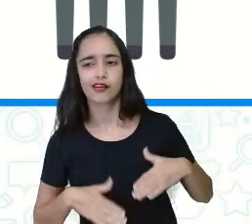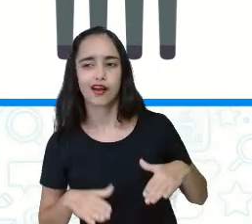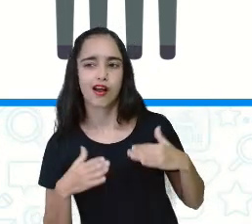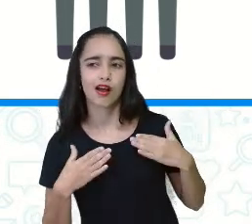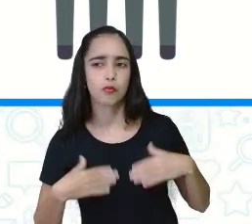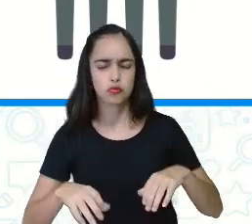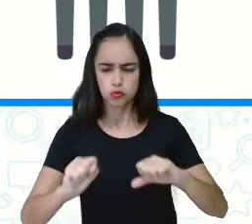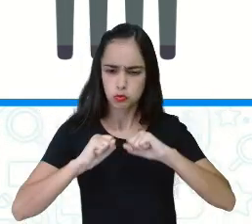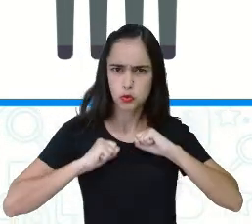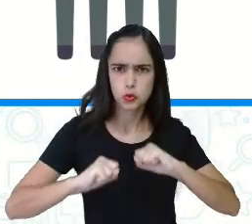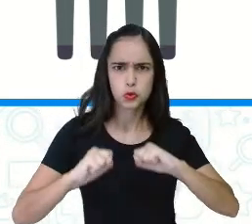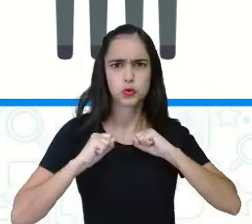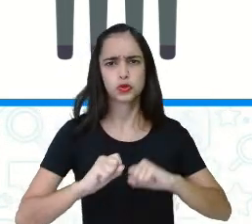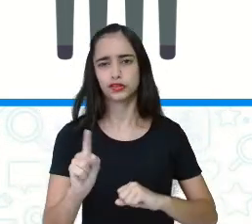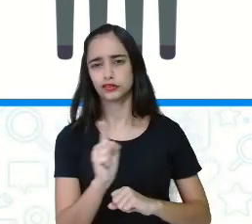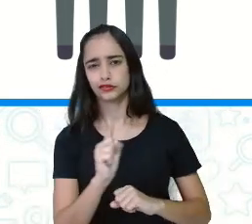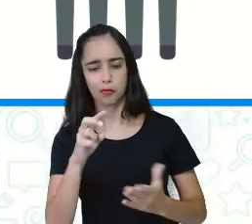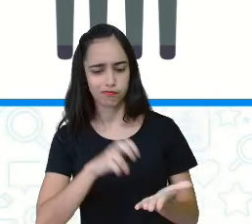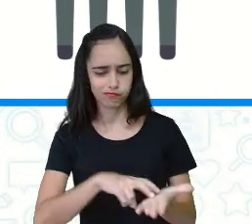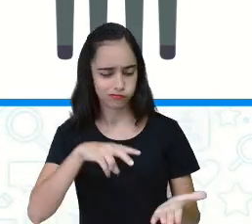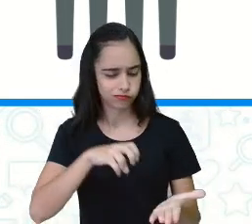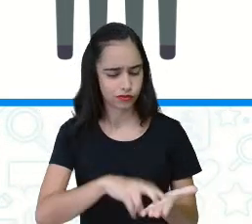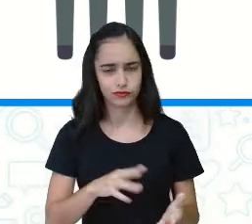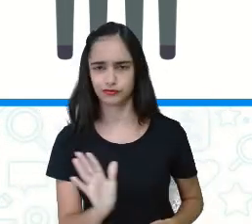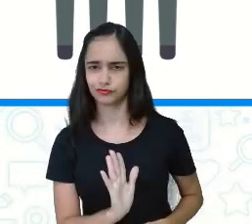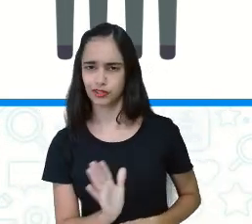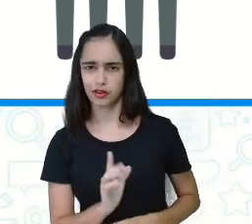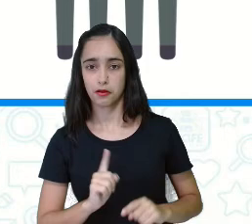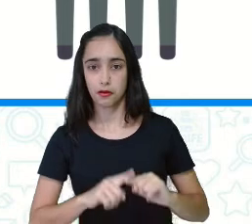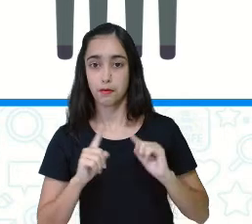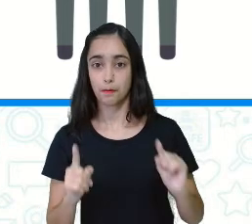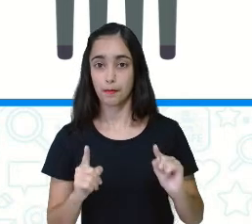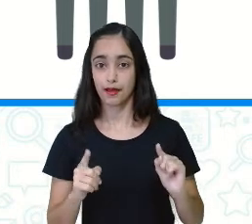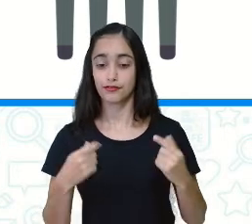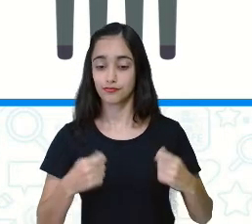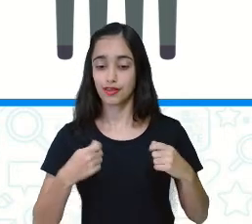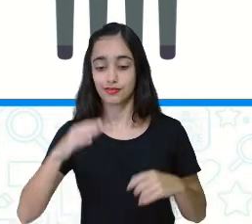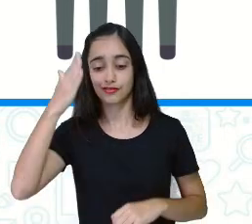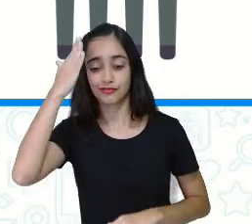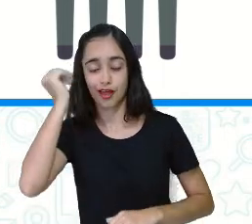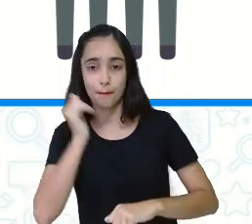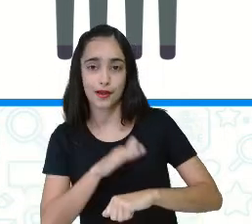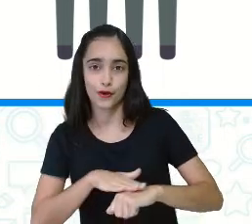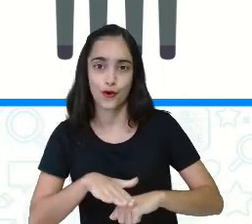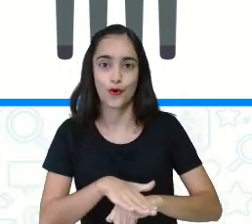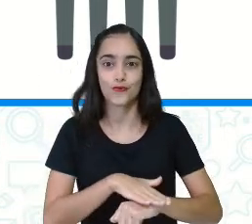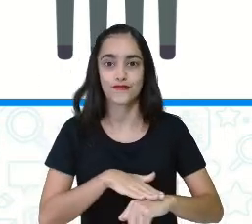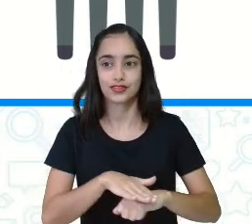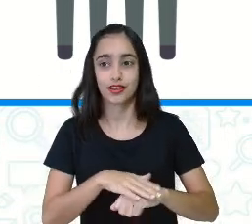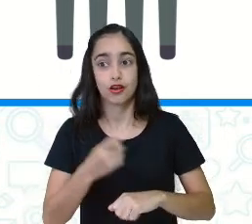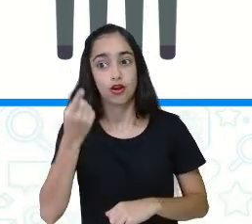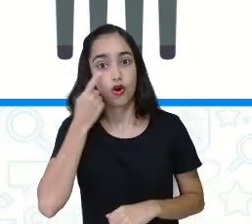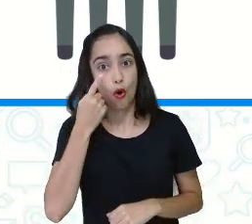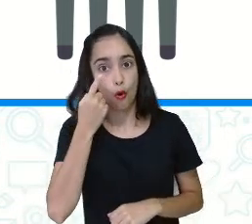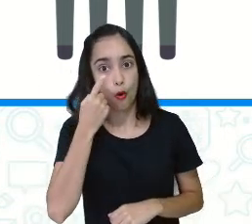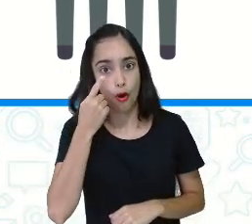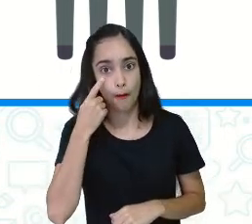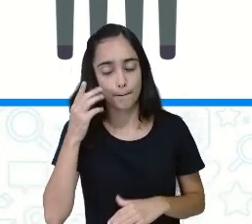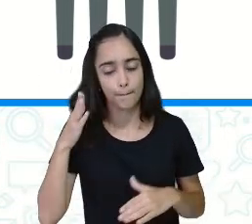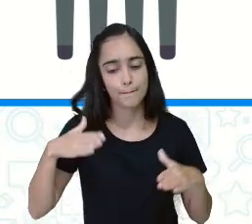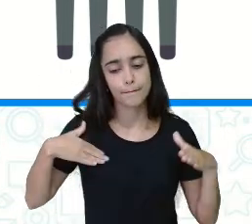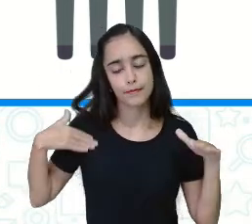pule, mas que saiba conversar. Olha o sonzinho, passear,